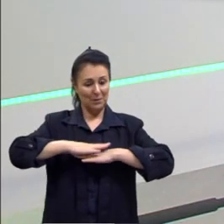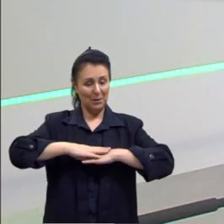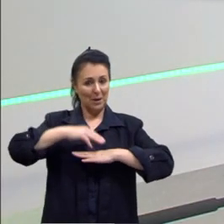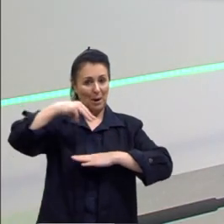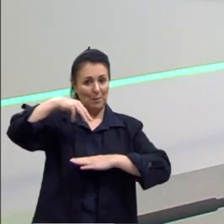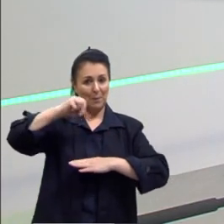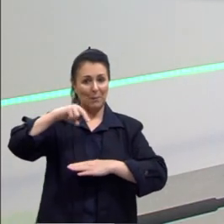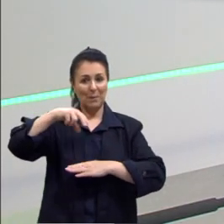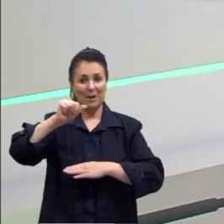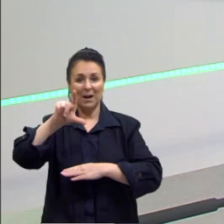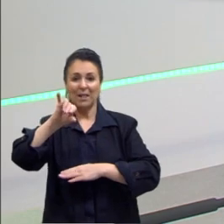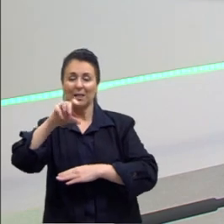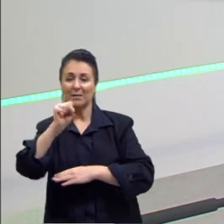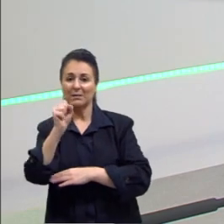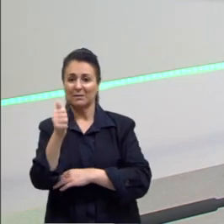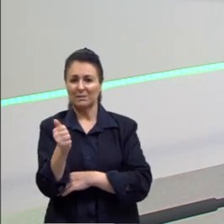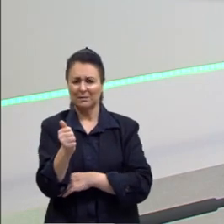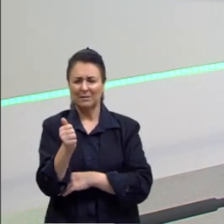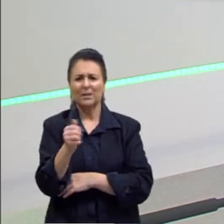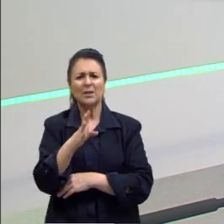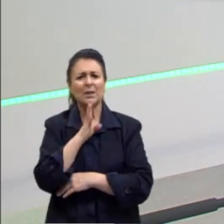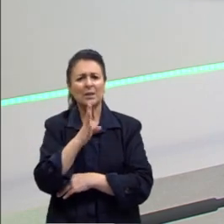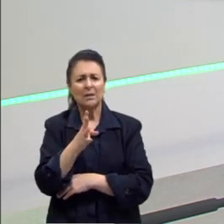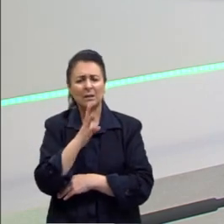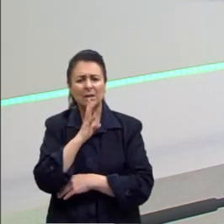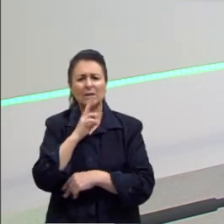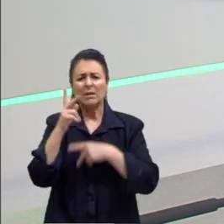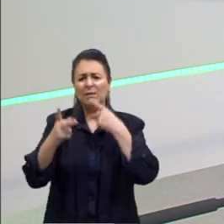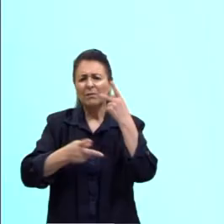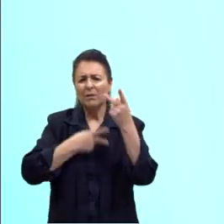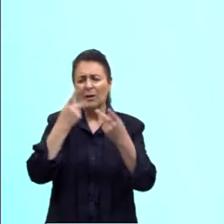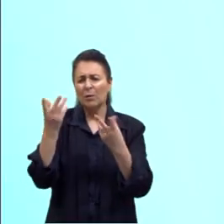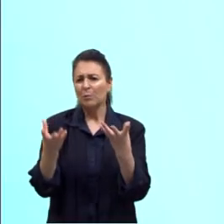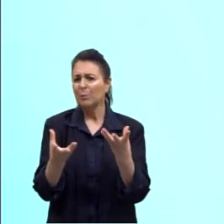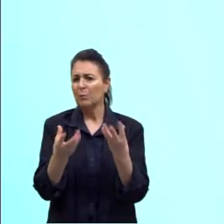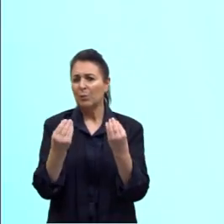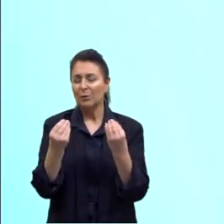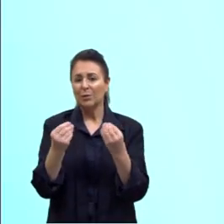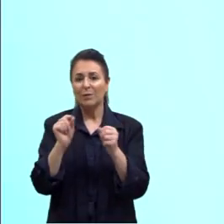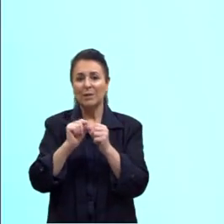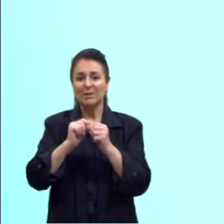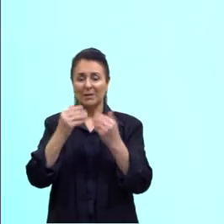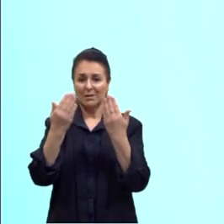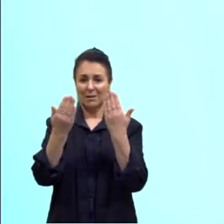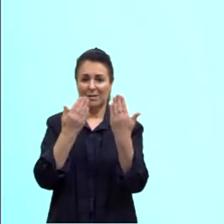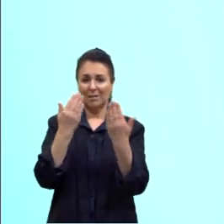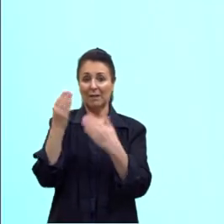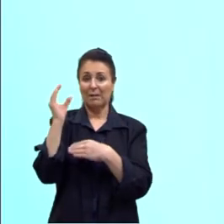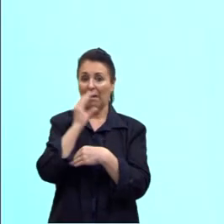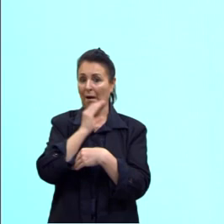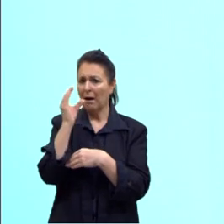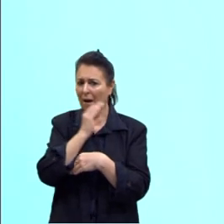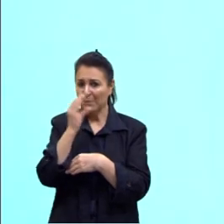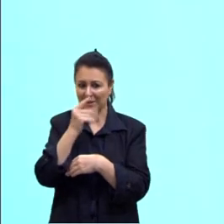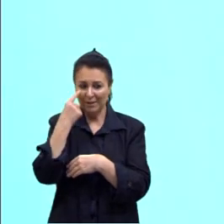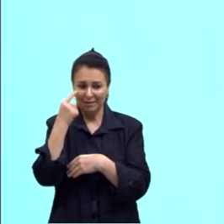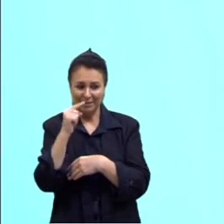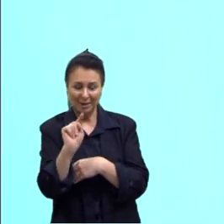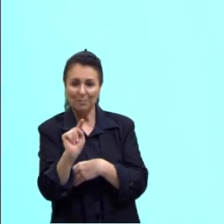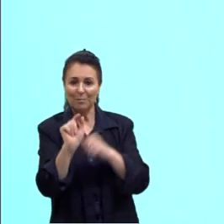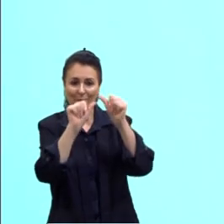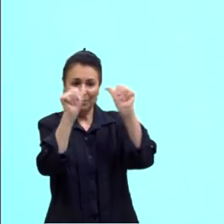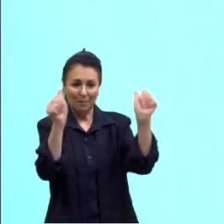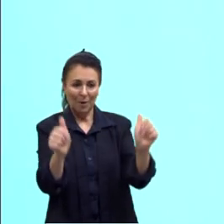conhece tanto essa obra já ouviu falar tanto dessa obra e fazendo essa análise que muito rápida né da imagem